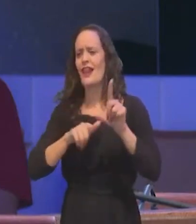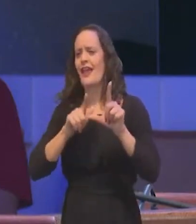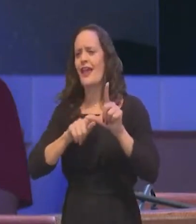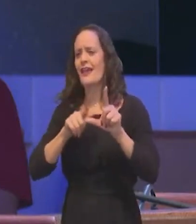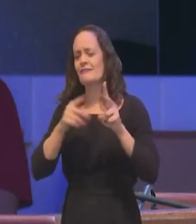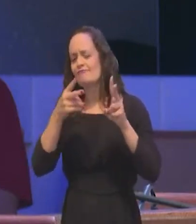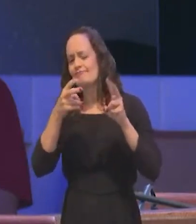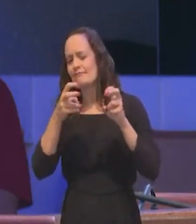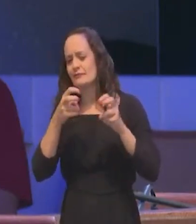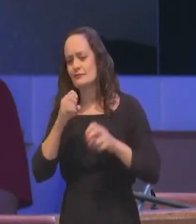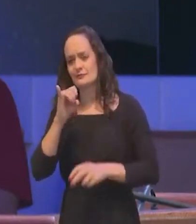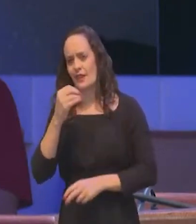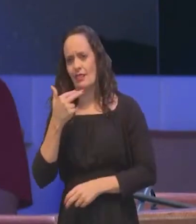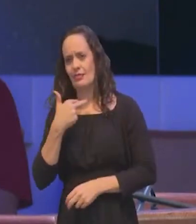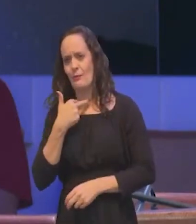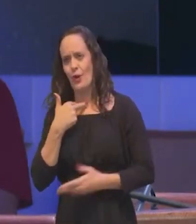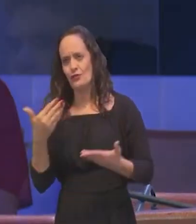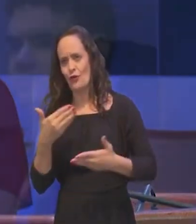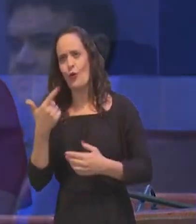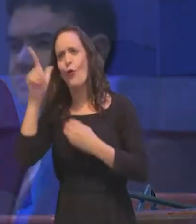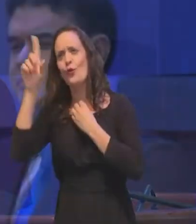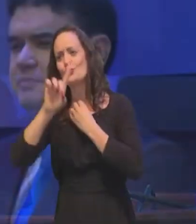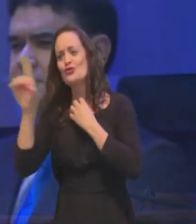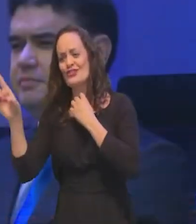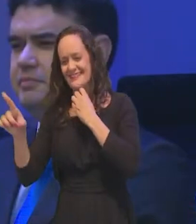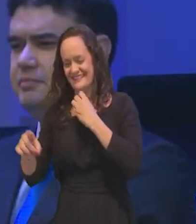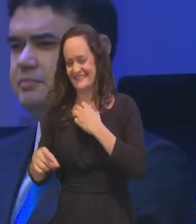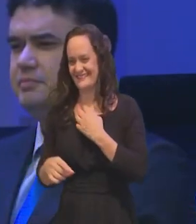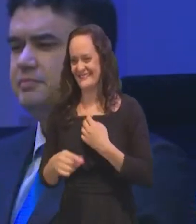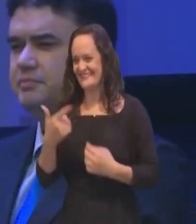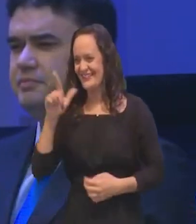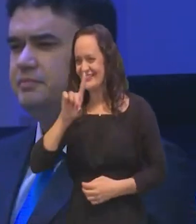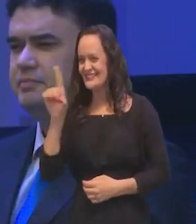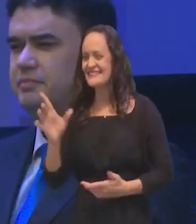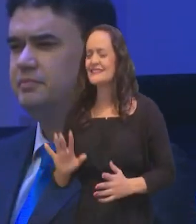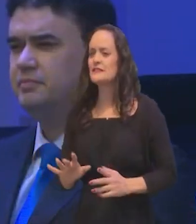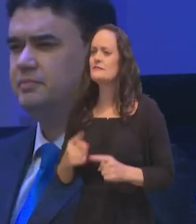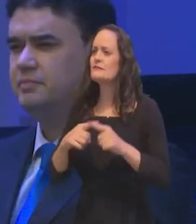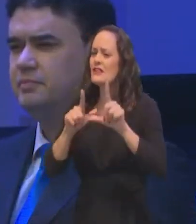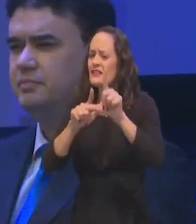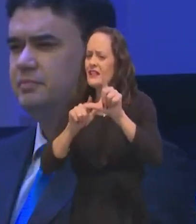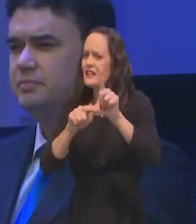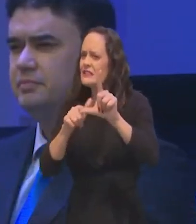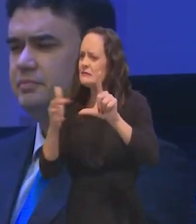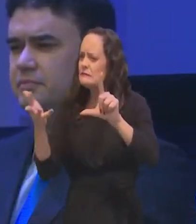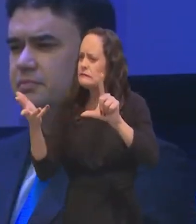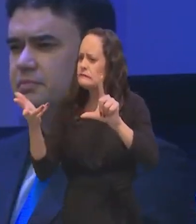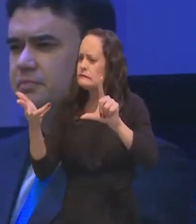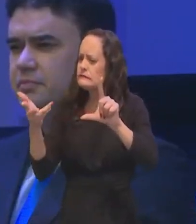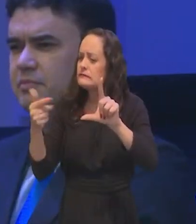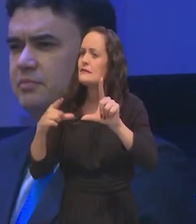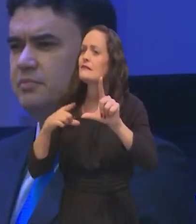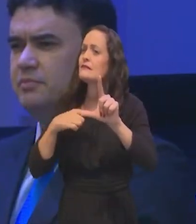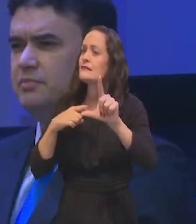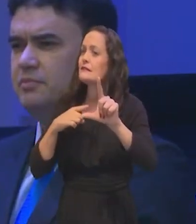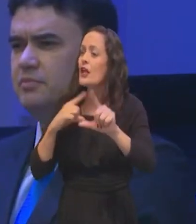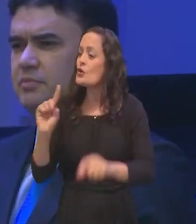se não for possível hoje, uma outra ocasião. Que letra maravilhosa, que letra profunda. Existe um